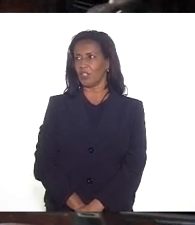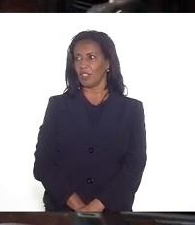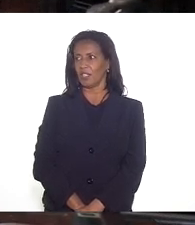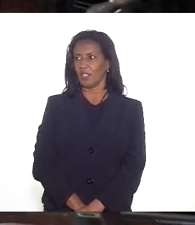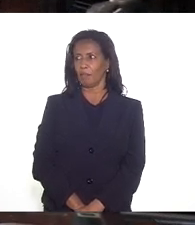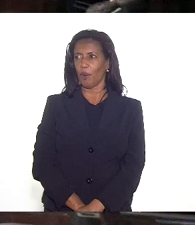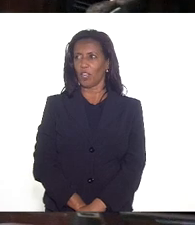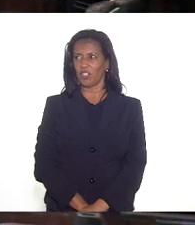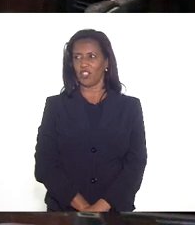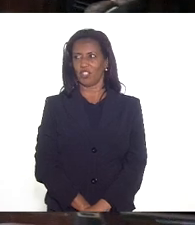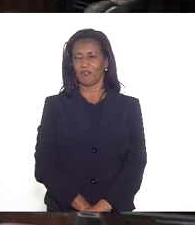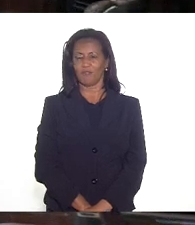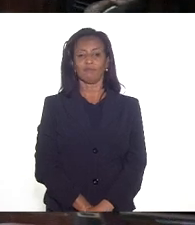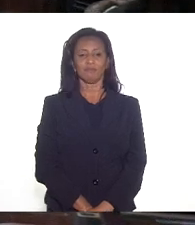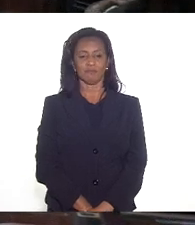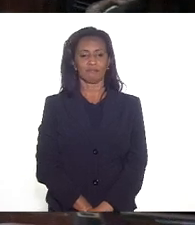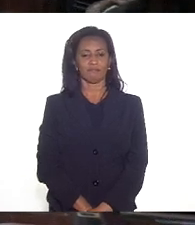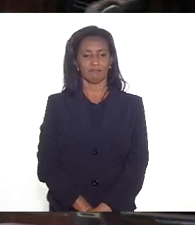E aí